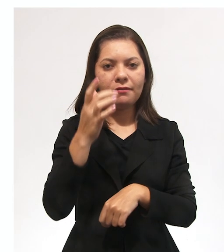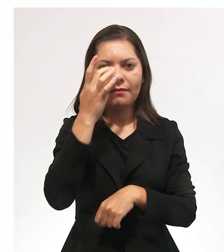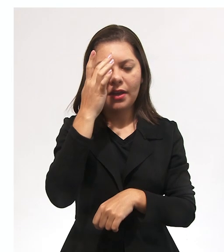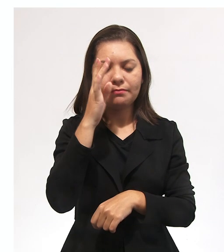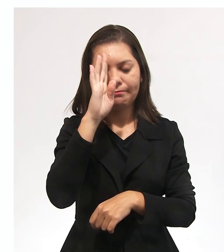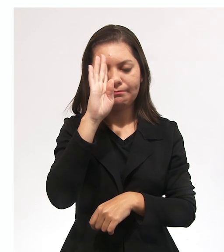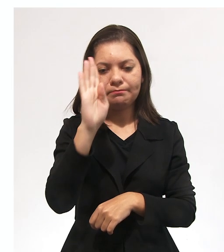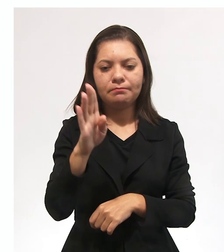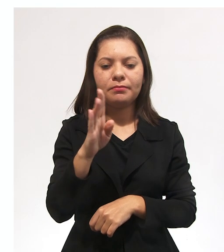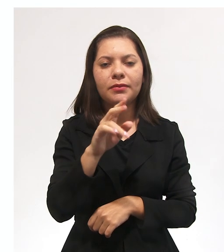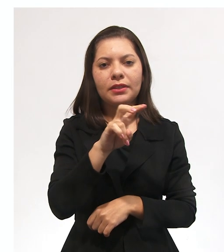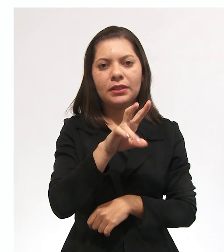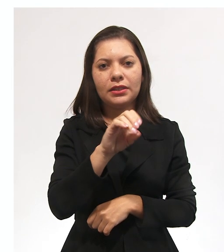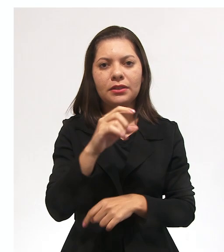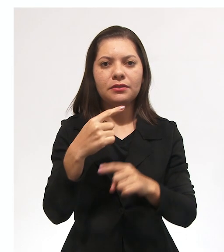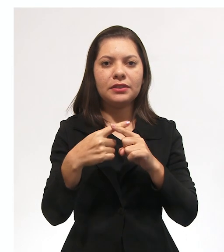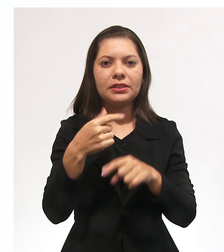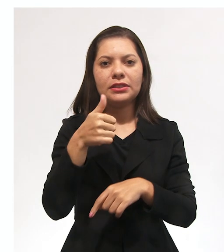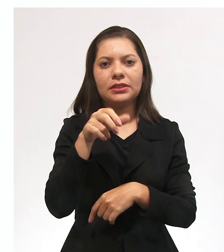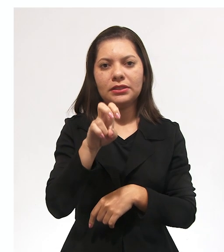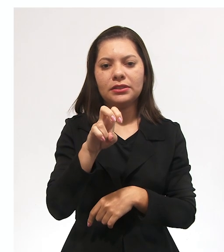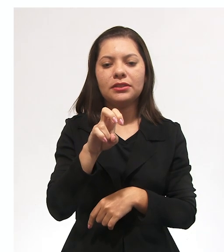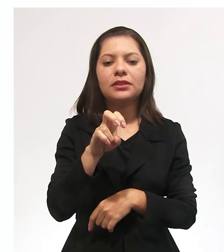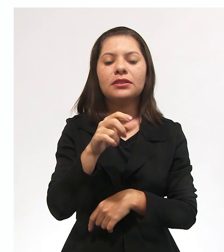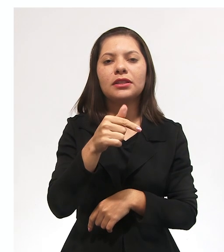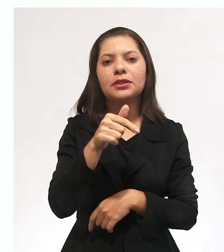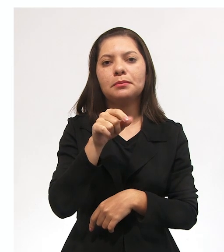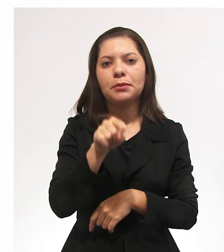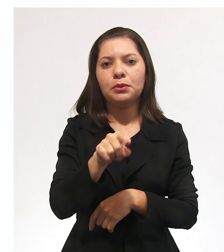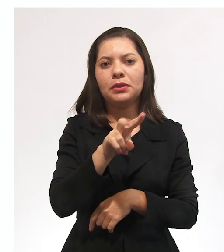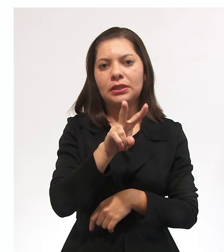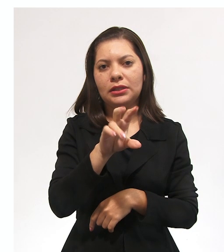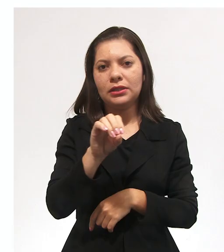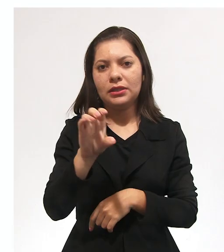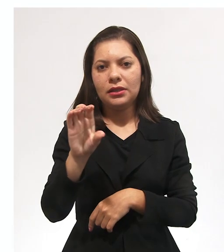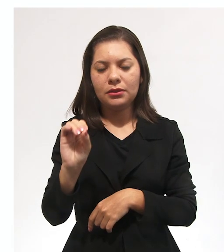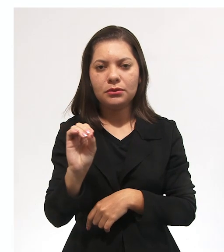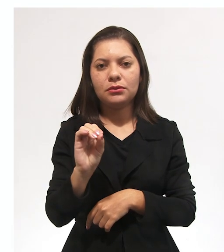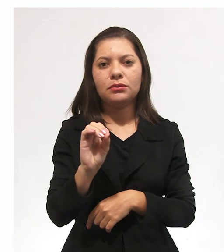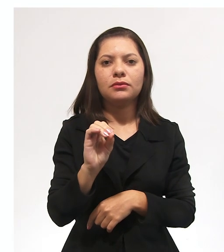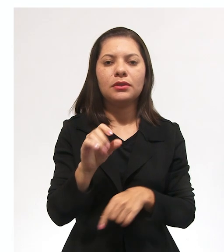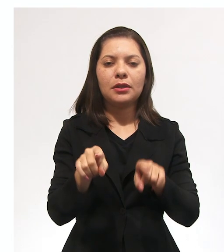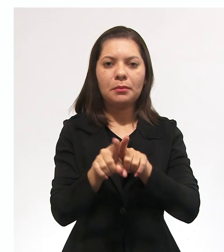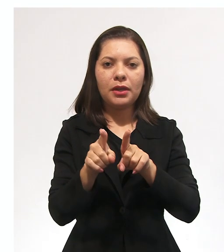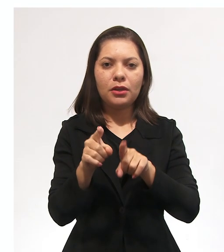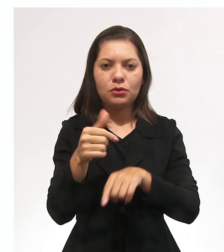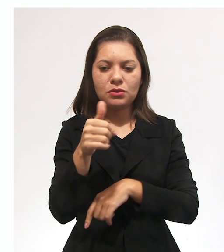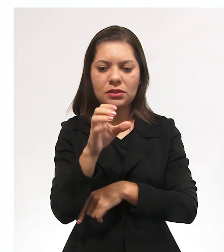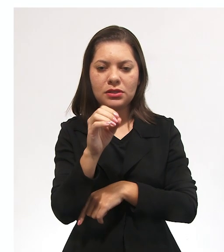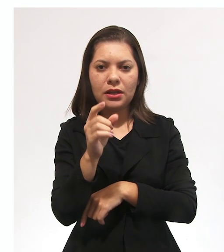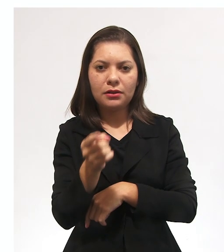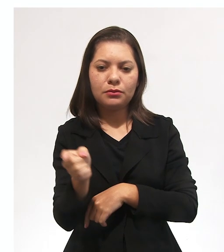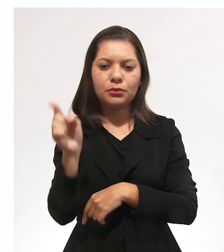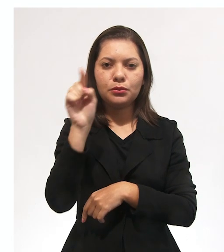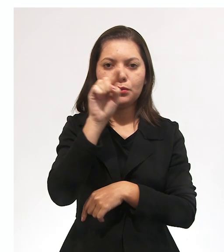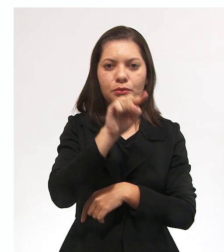resolver. 500 vezes 15, 7.500. O 100 está multiplicando do outro lado, vai passar